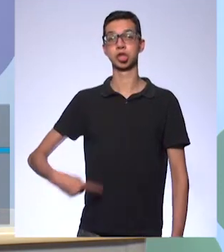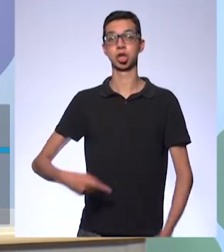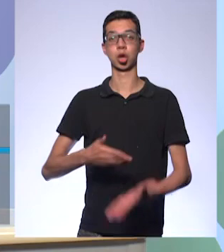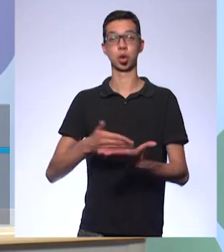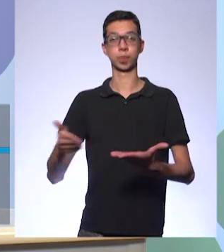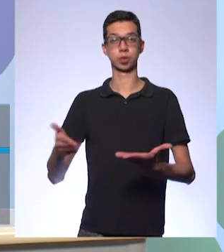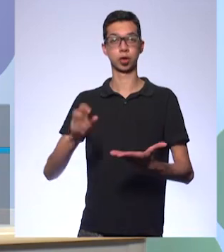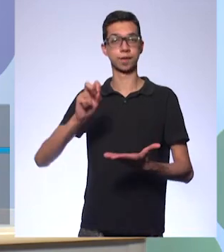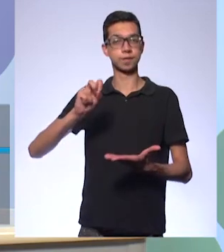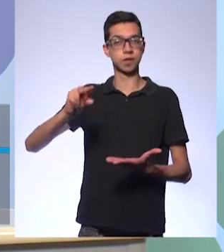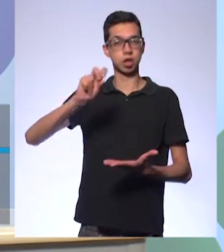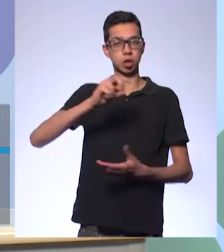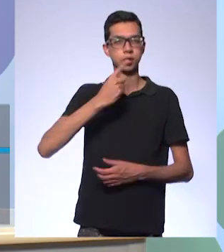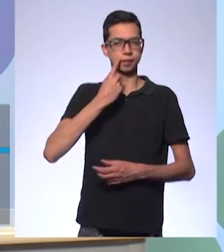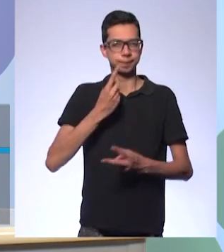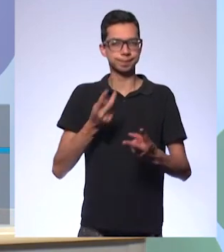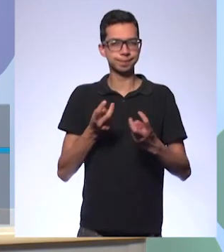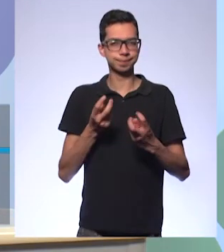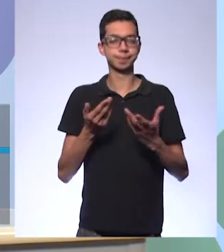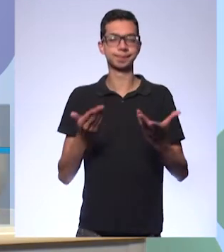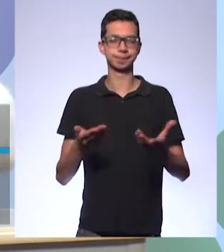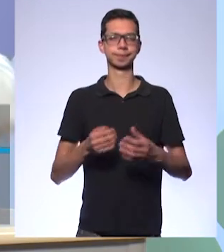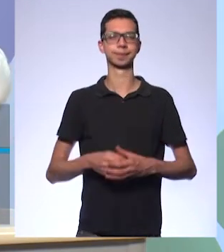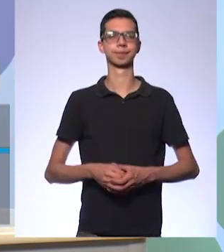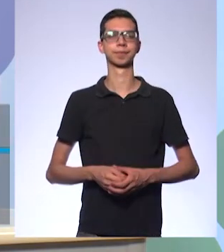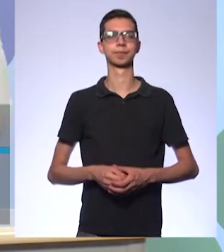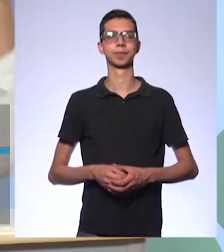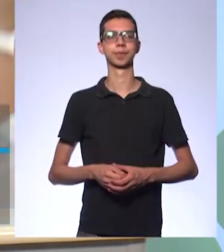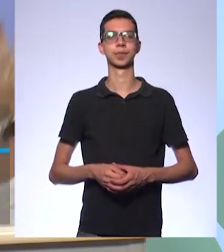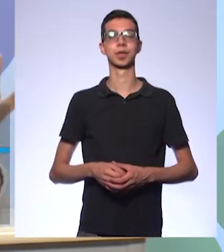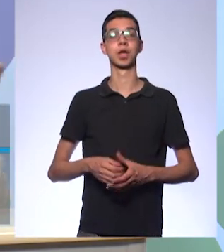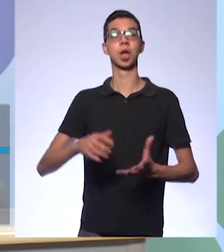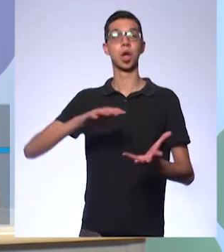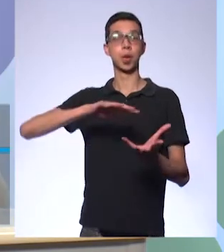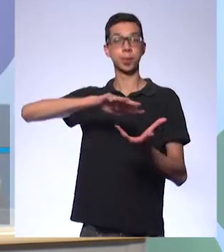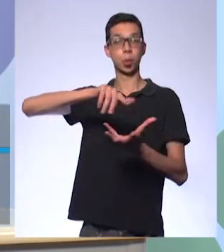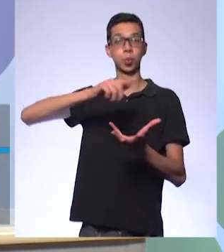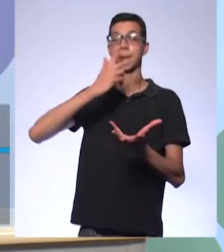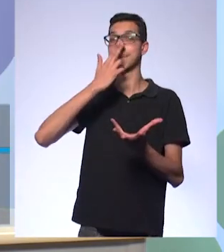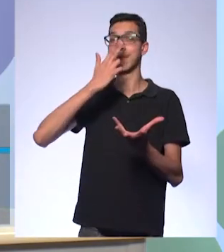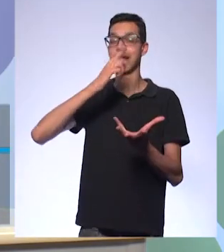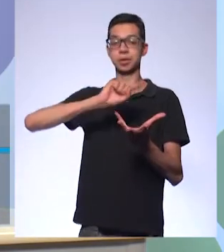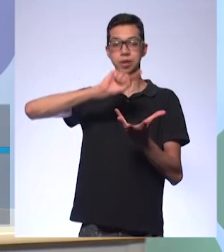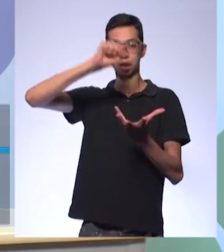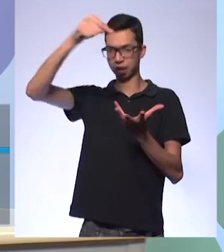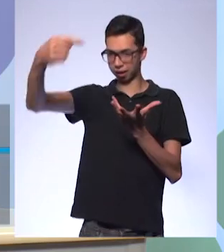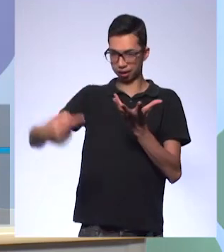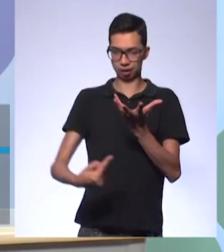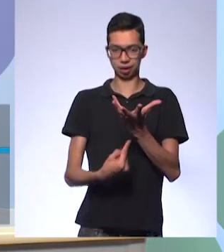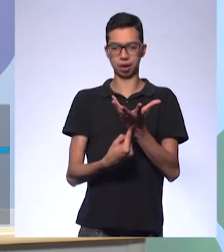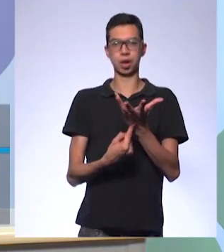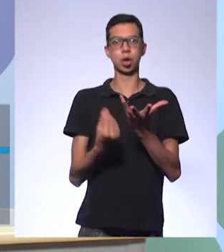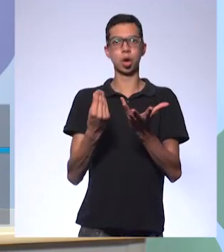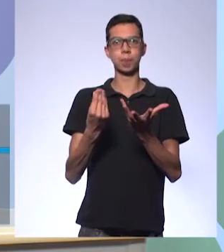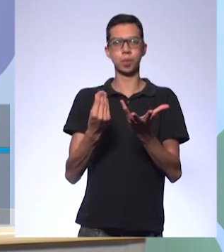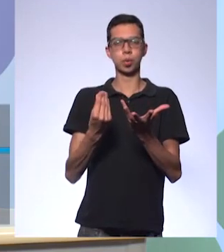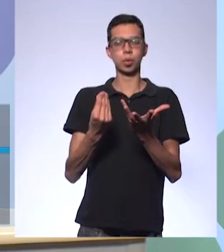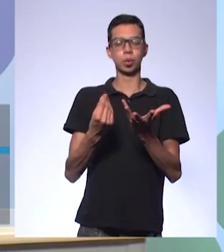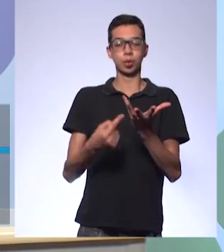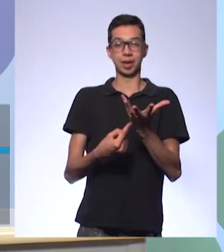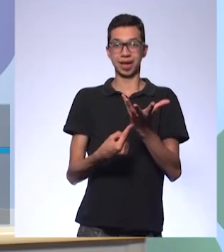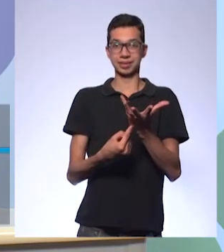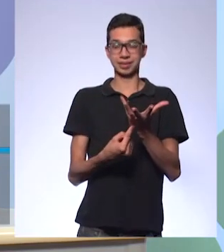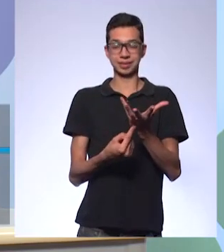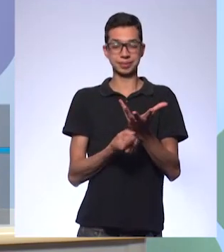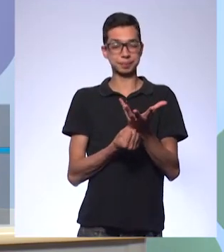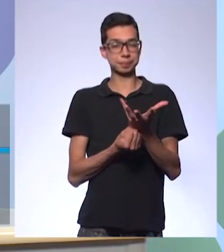esse vírus, e aí a gente viu que ações do outro lado do mundo vieram a refletir em outros países. Então, a gente